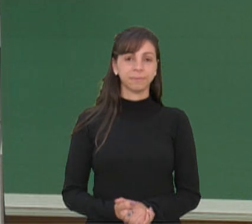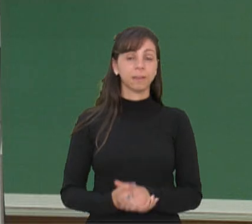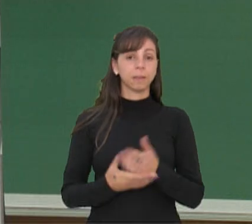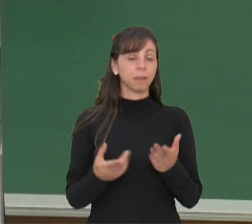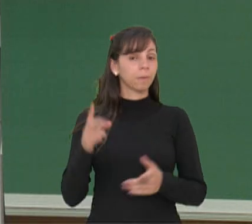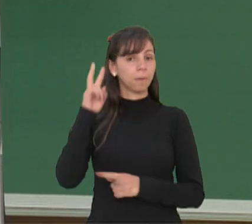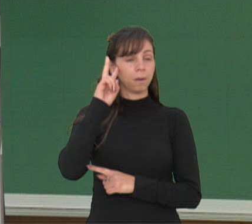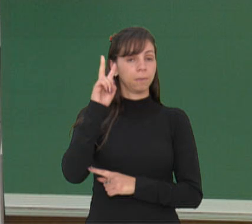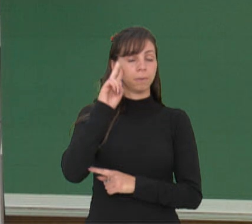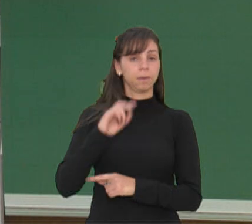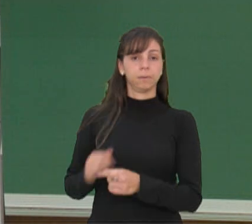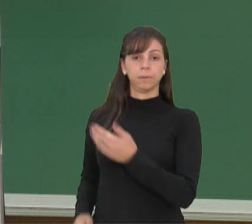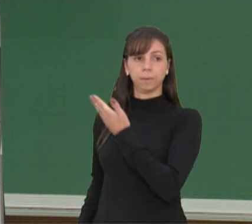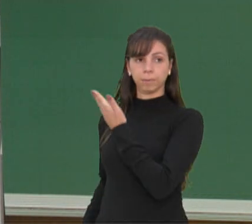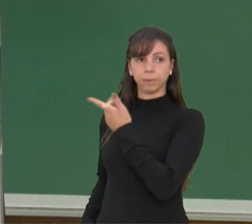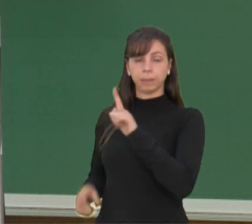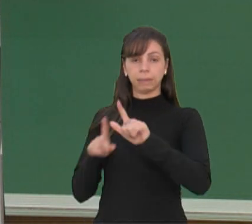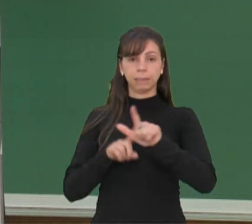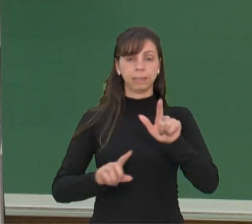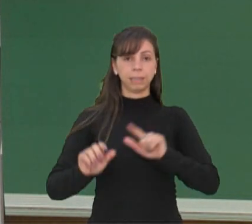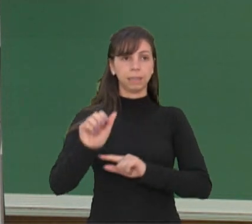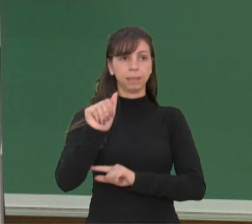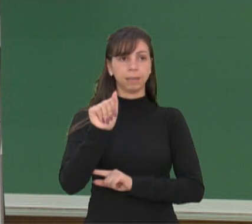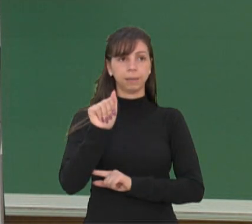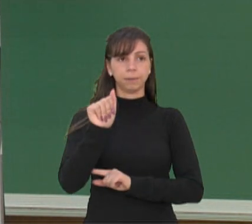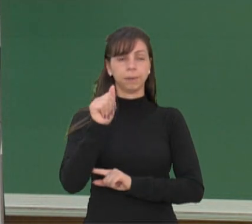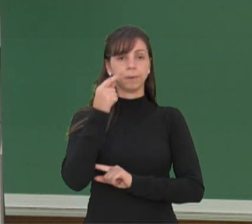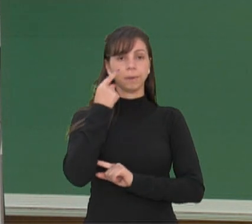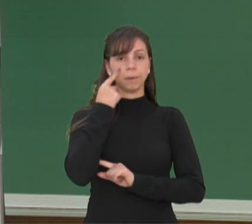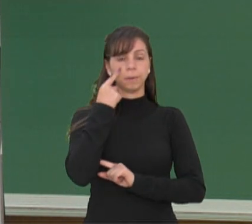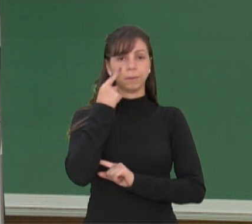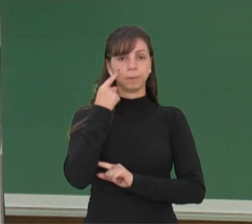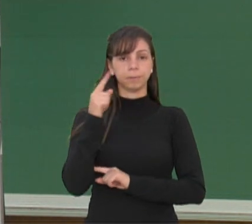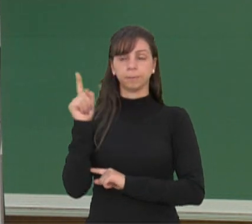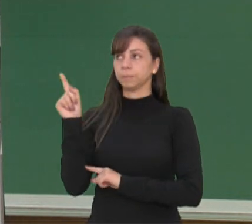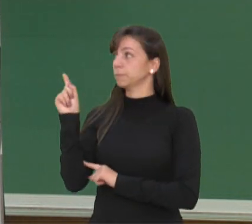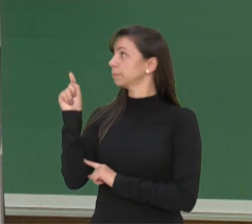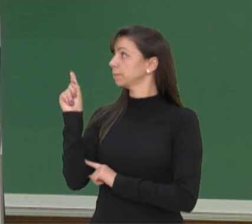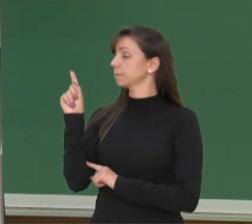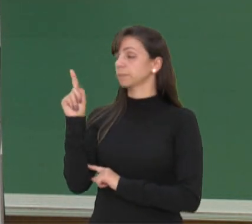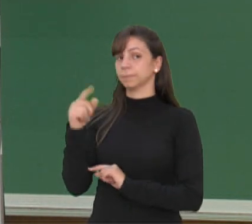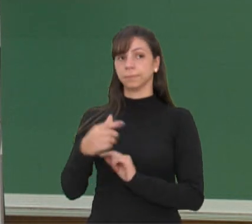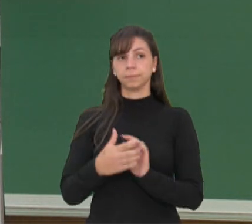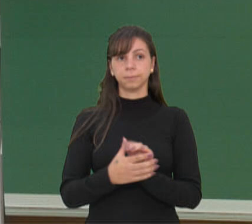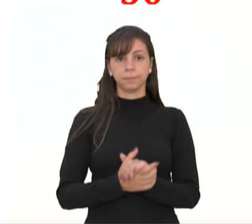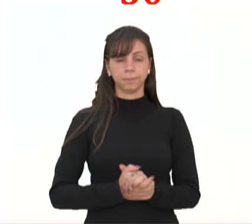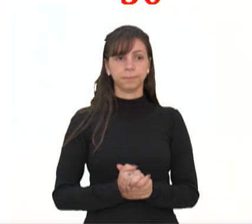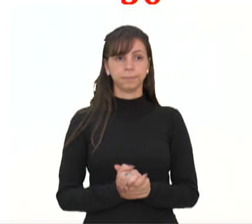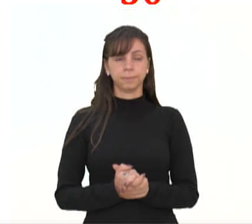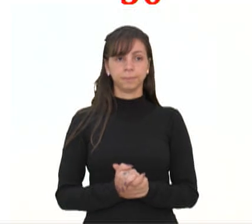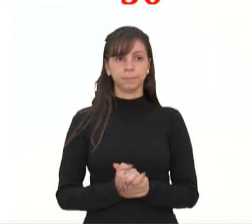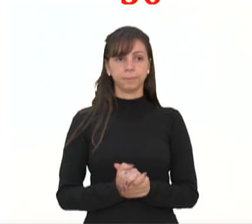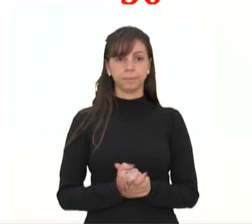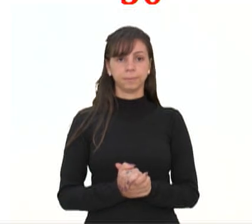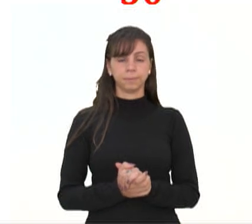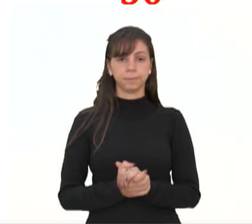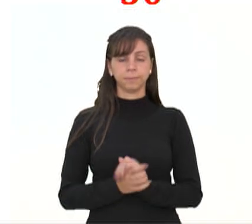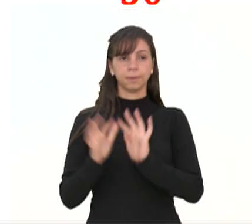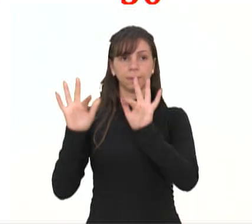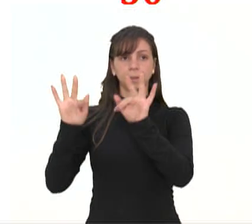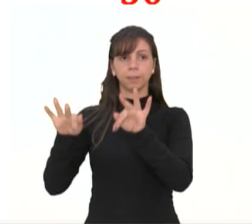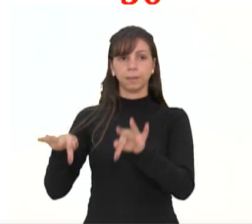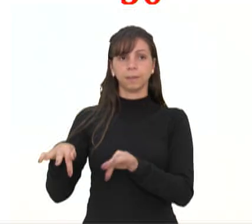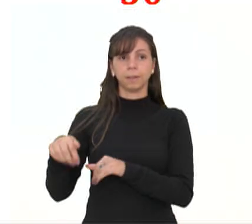Então, lembrando aqui, ó, na letra A, vejamos como ficou o resultado. Ó, detalhei aqui o processo para você e ali o resultado final é